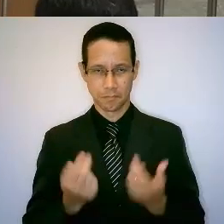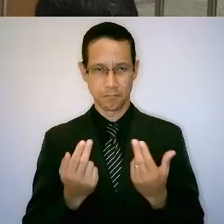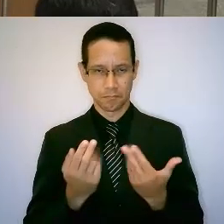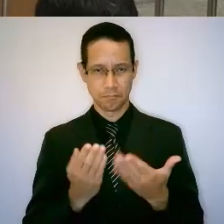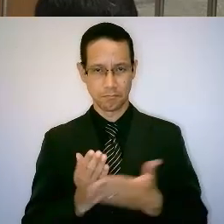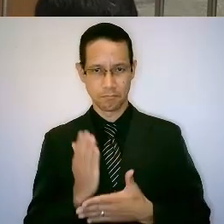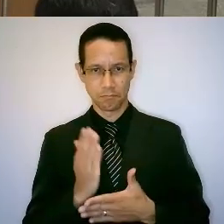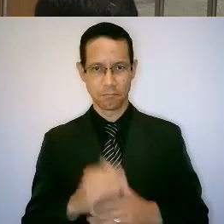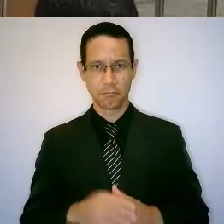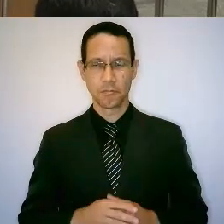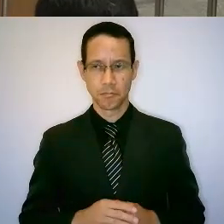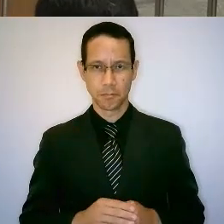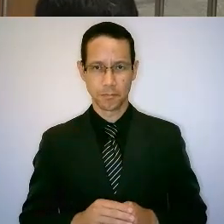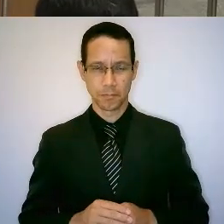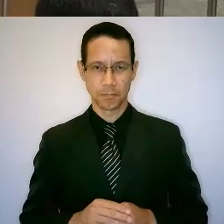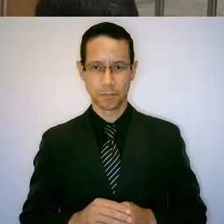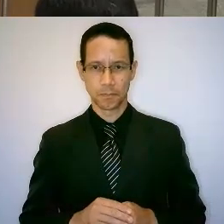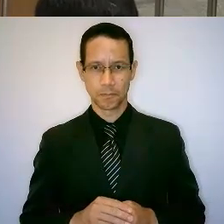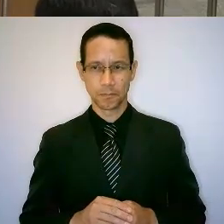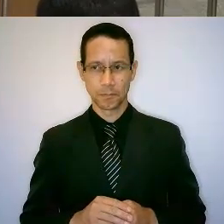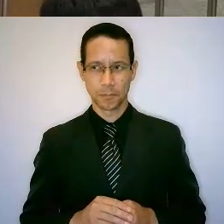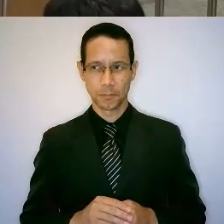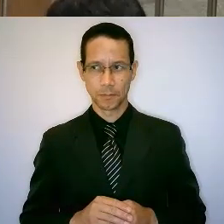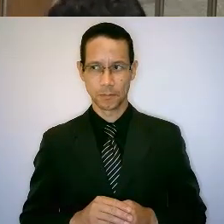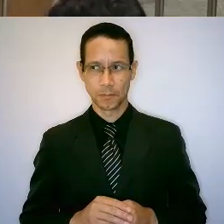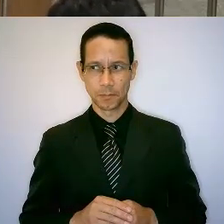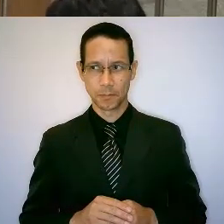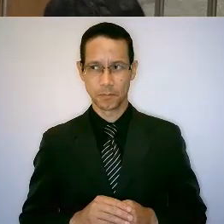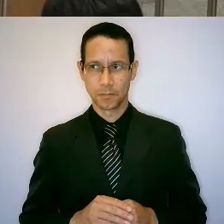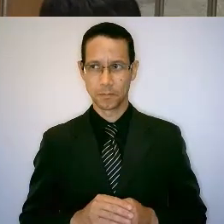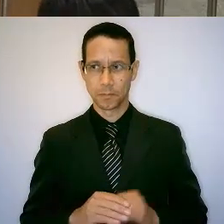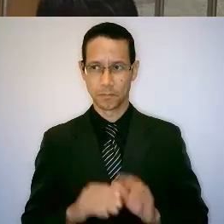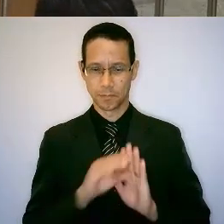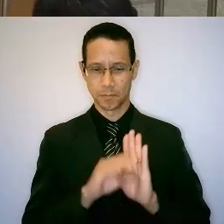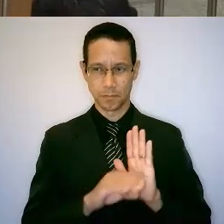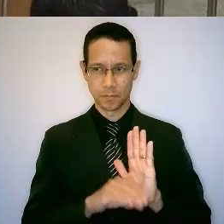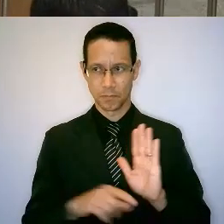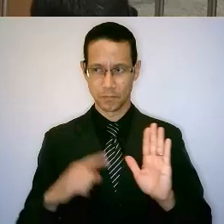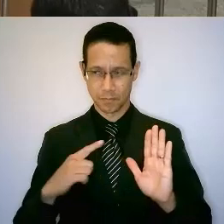aprovada expediente alguma coisa